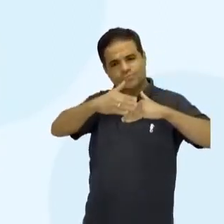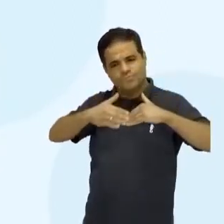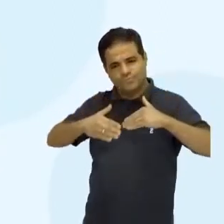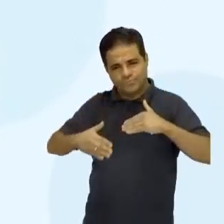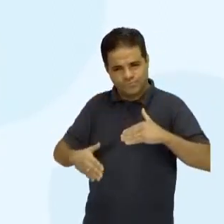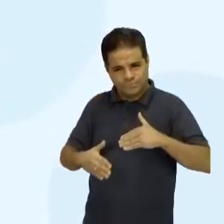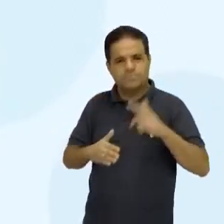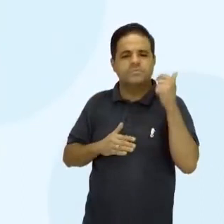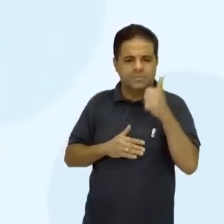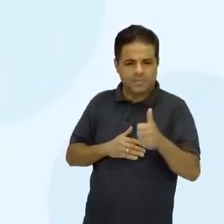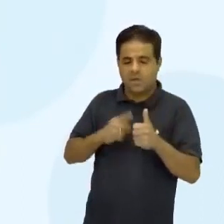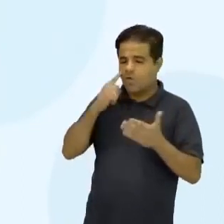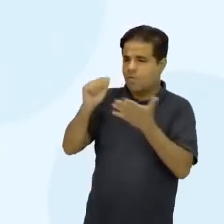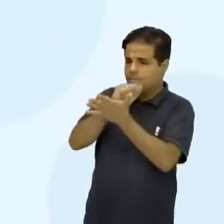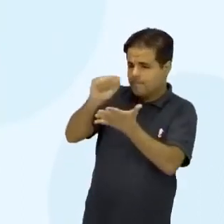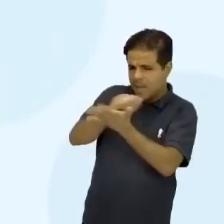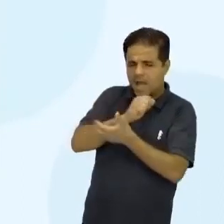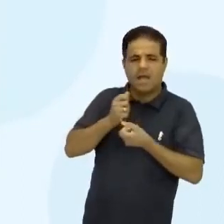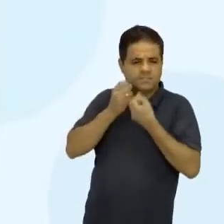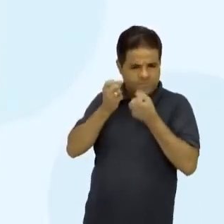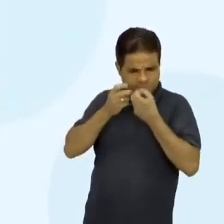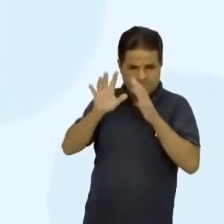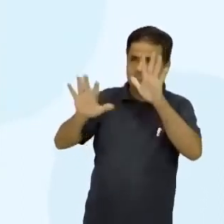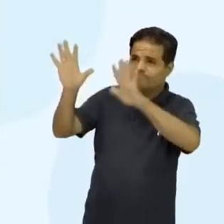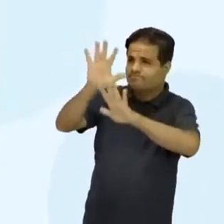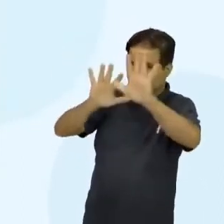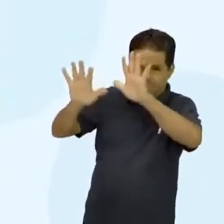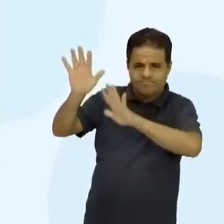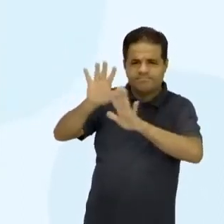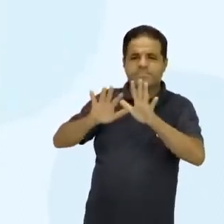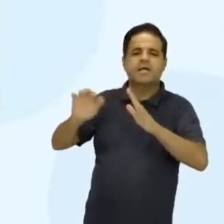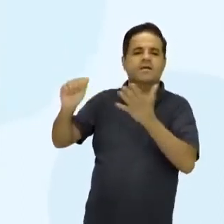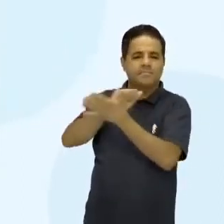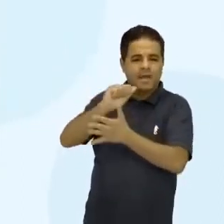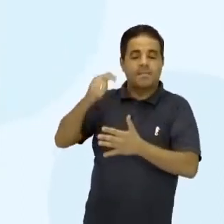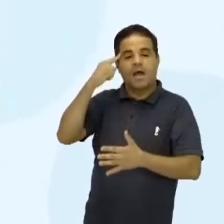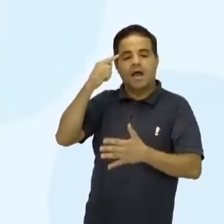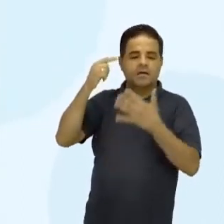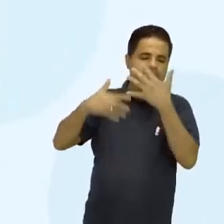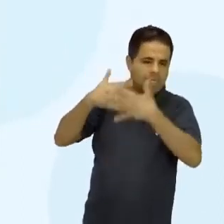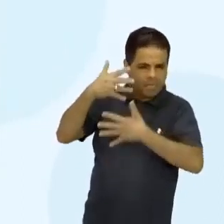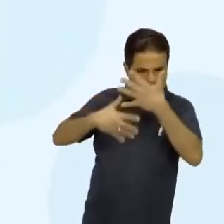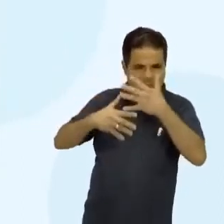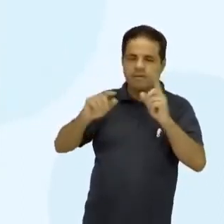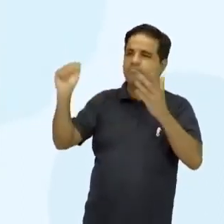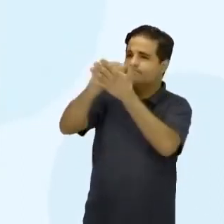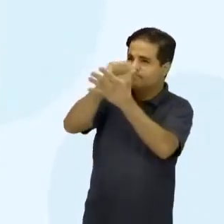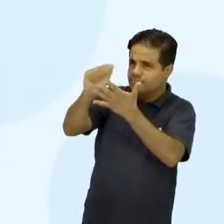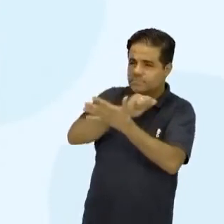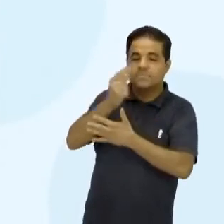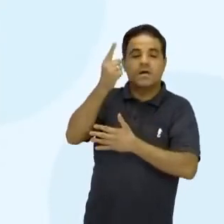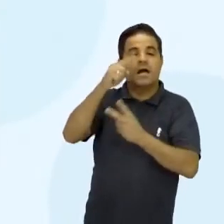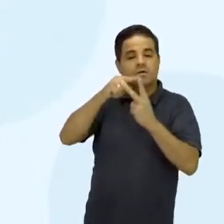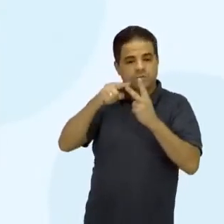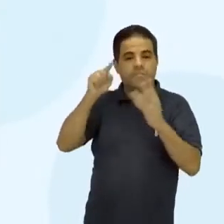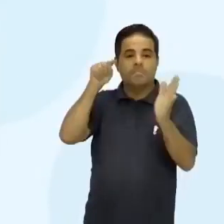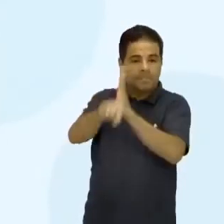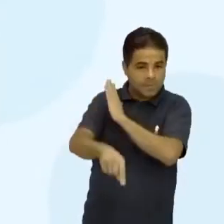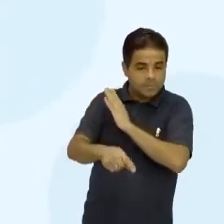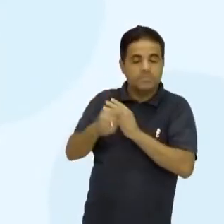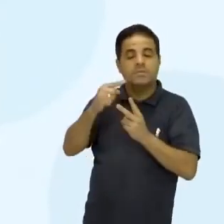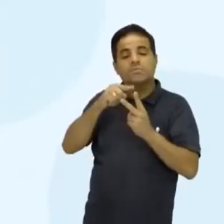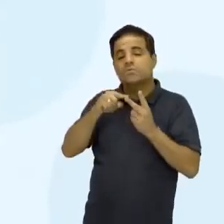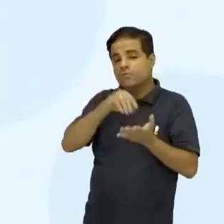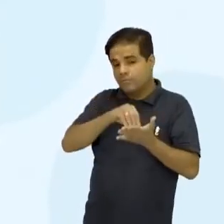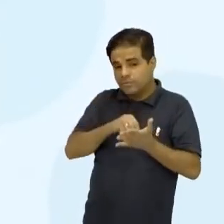bem? Tá, deixa eu apagar esse monte de informação que tem aqui em cima dos eixos aqui para não me atrapalhar. Então vamos lá, agora para as últimas duas perguntas. Eu quero